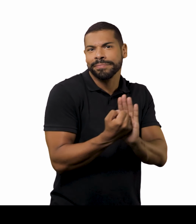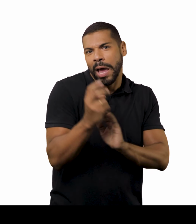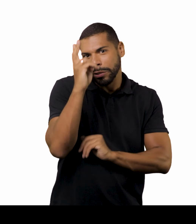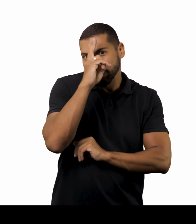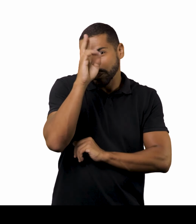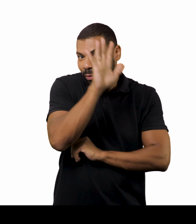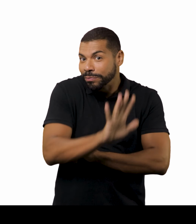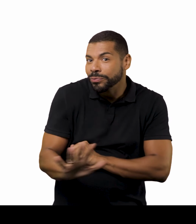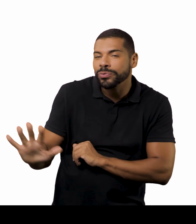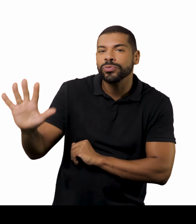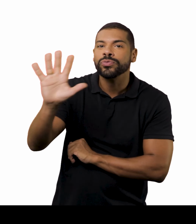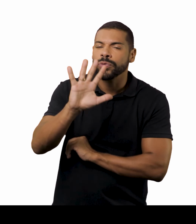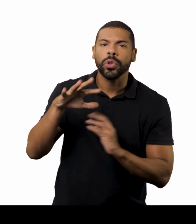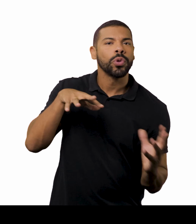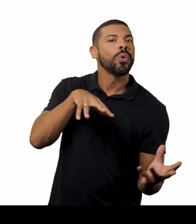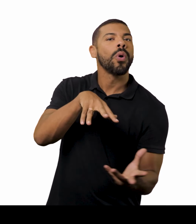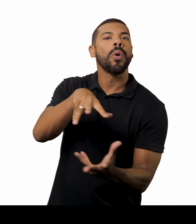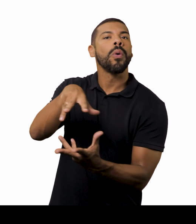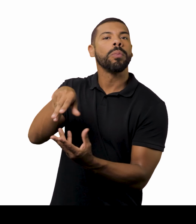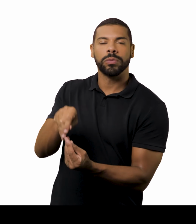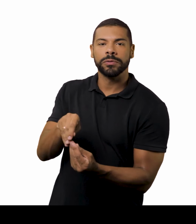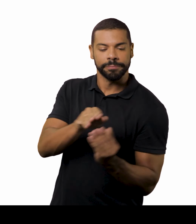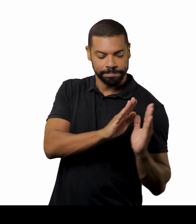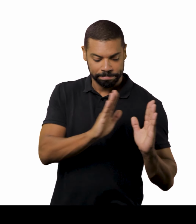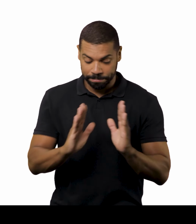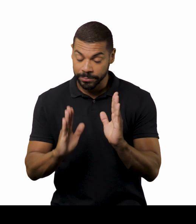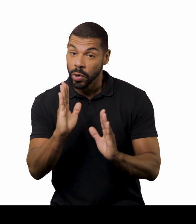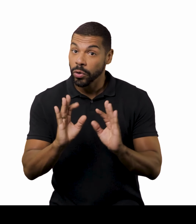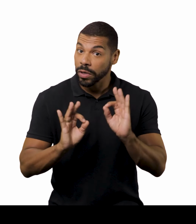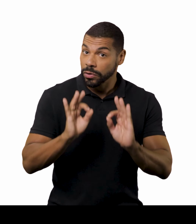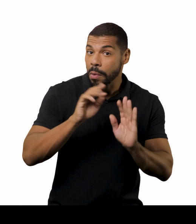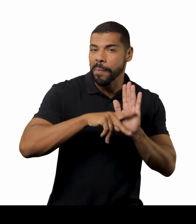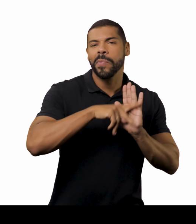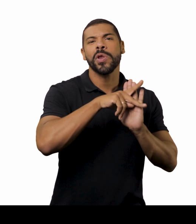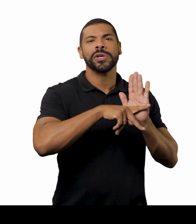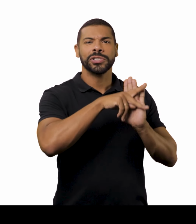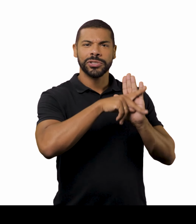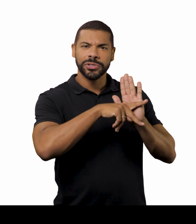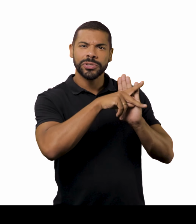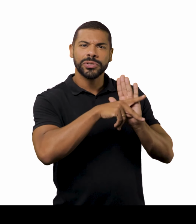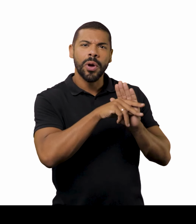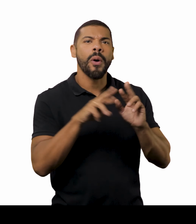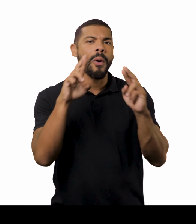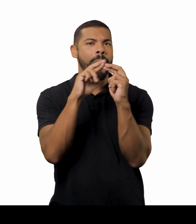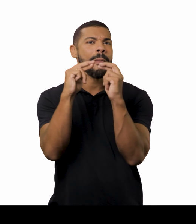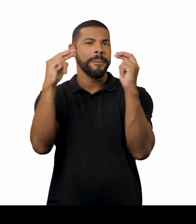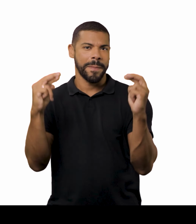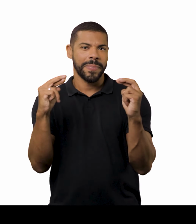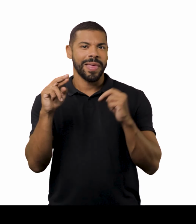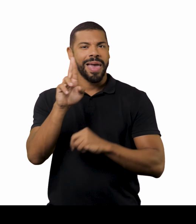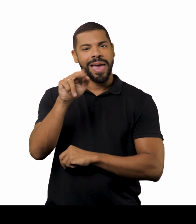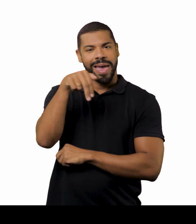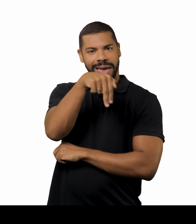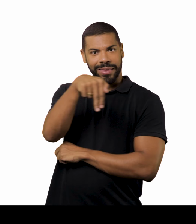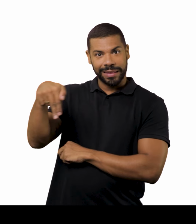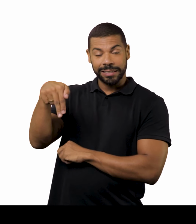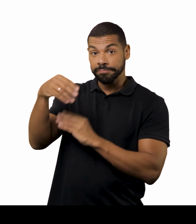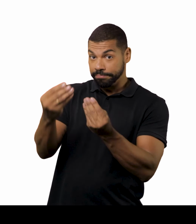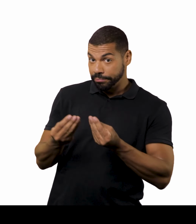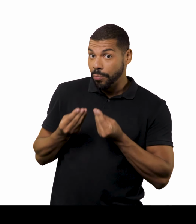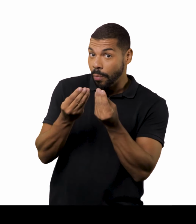para a história e essa etapa do projeto MASP Moda